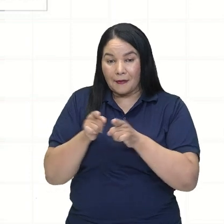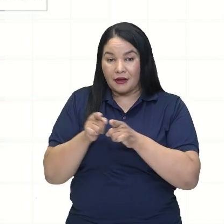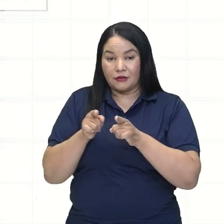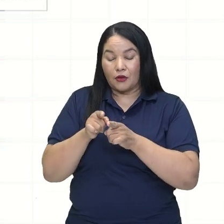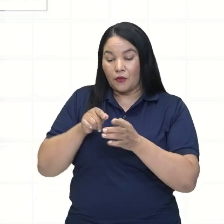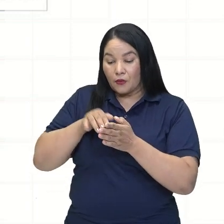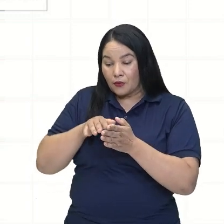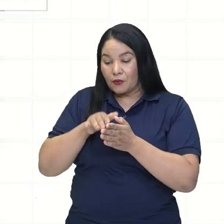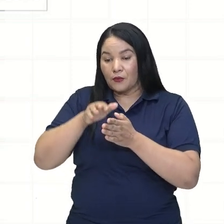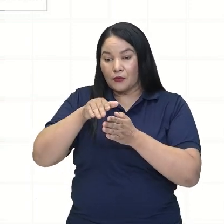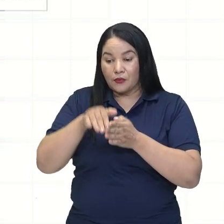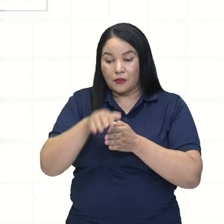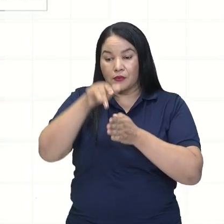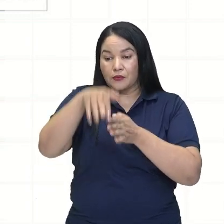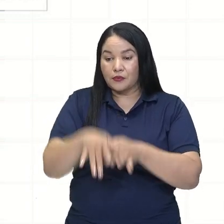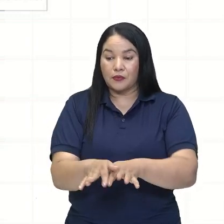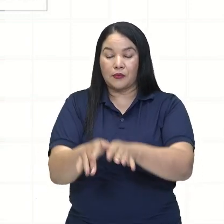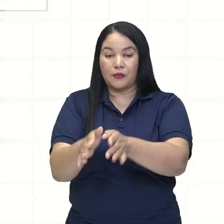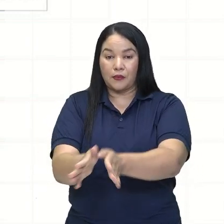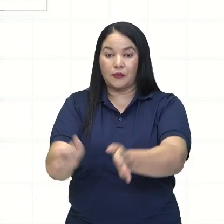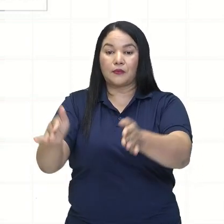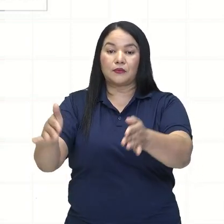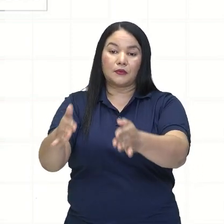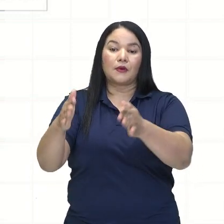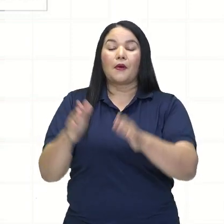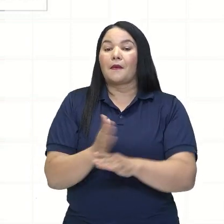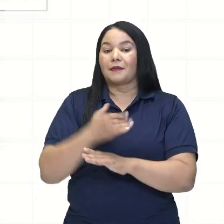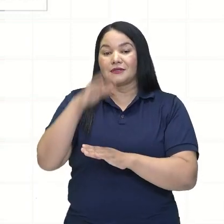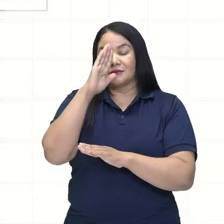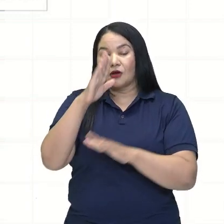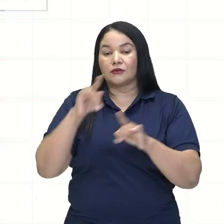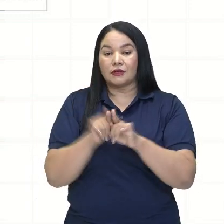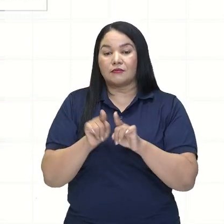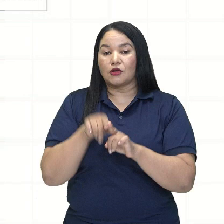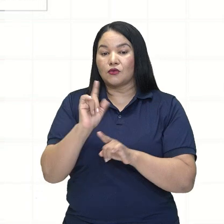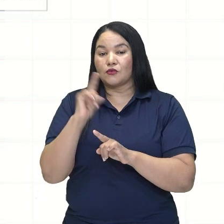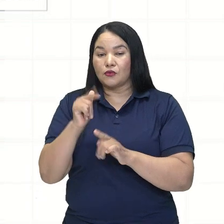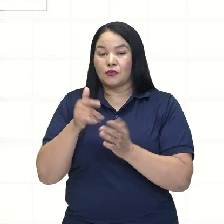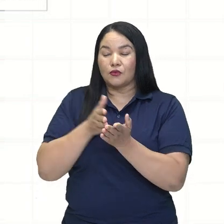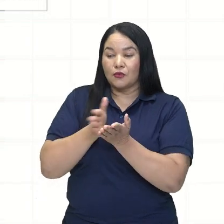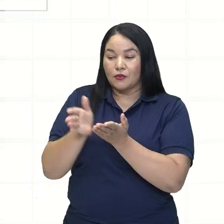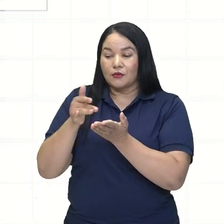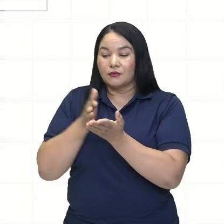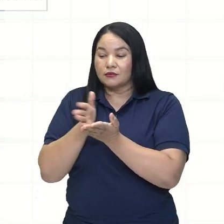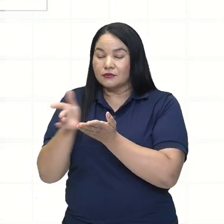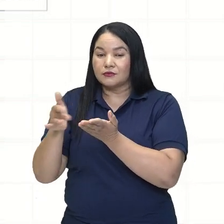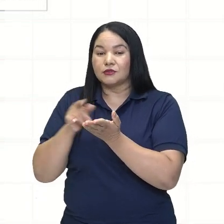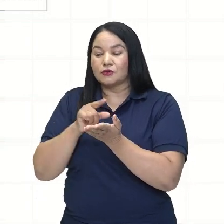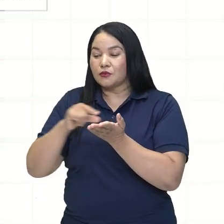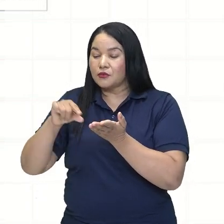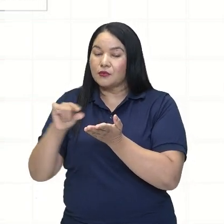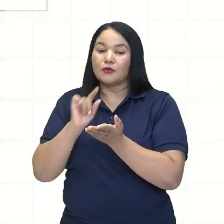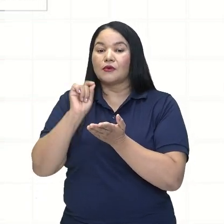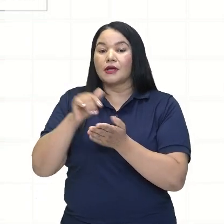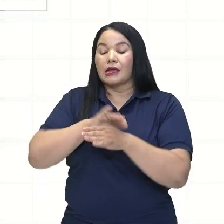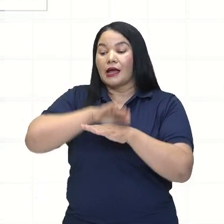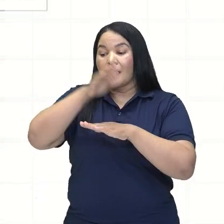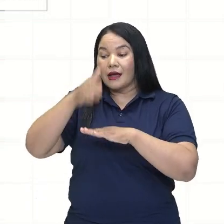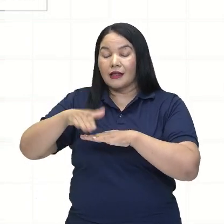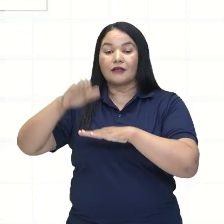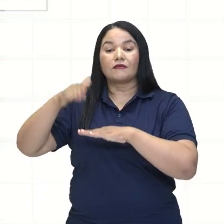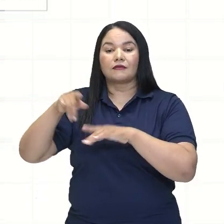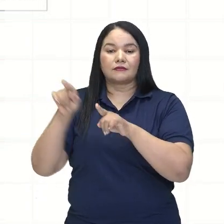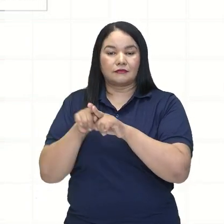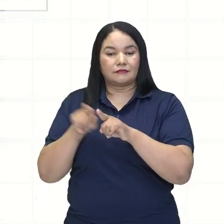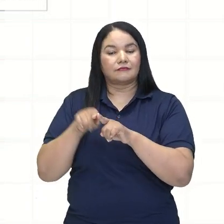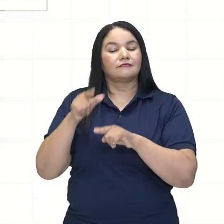rio principal, né? Aí nós também observamos os interflúvios, que são as regiões mais elevadas, as regiões mais